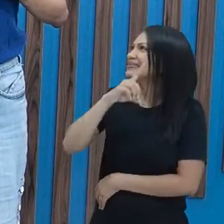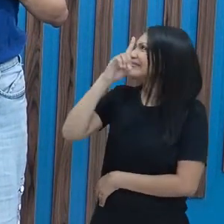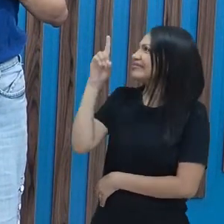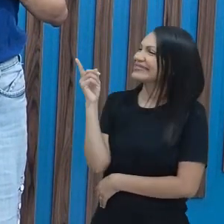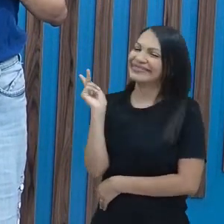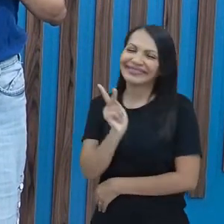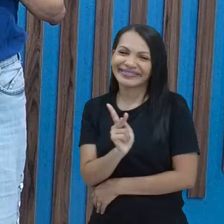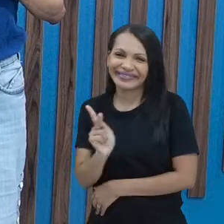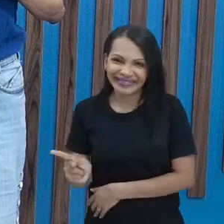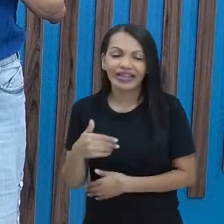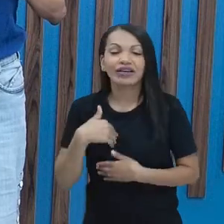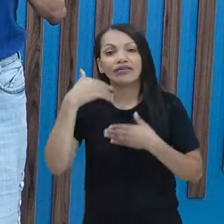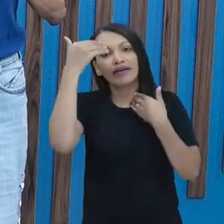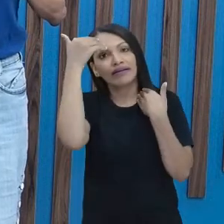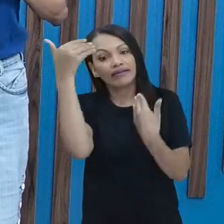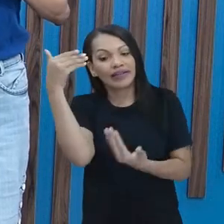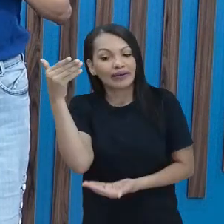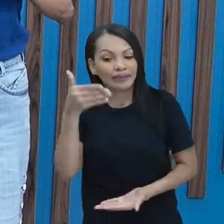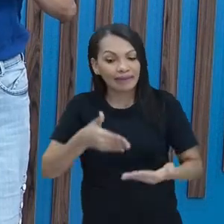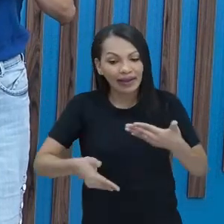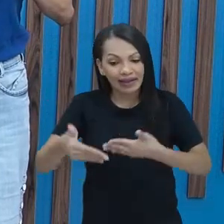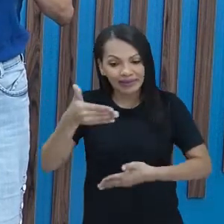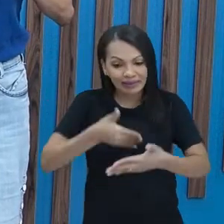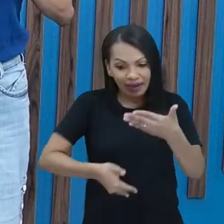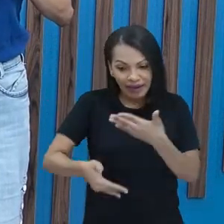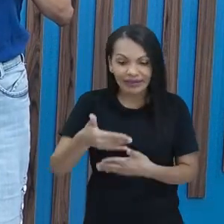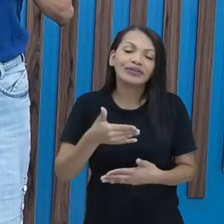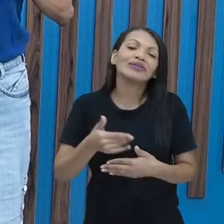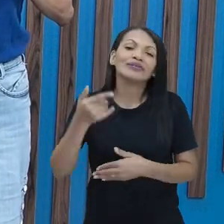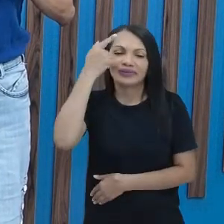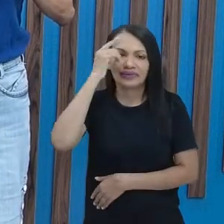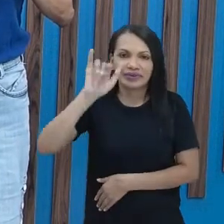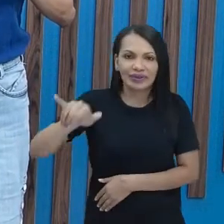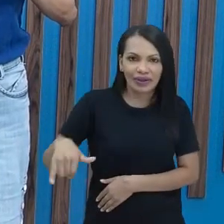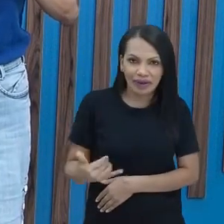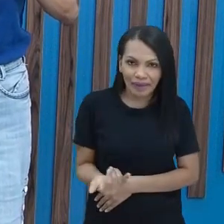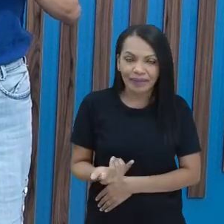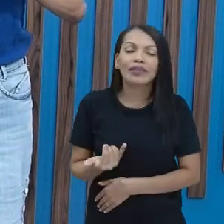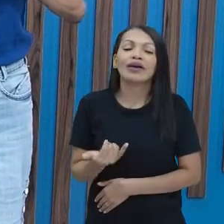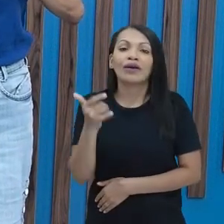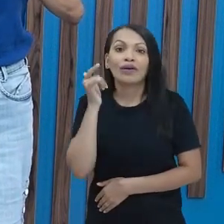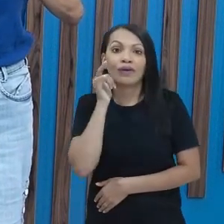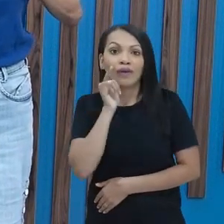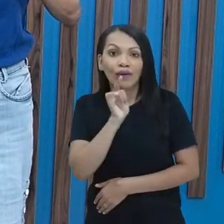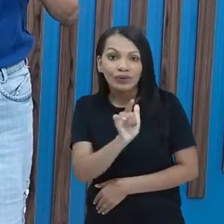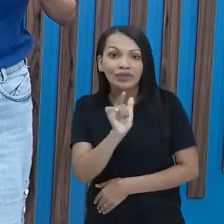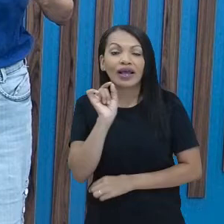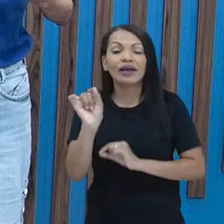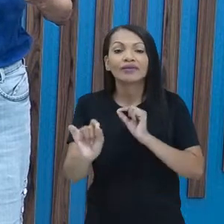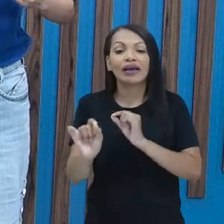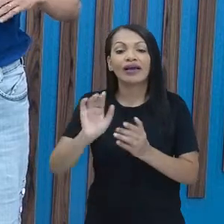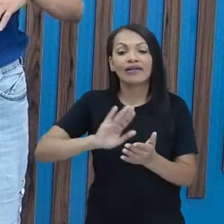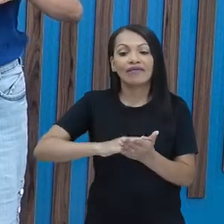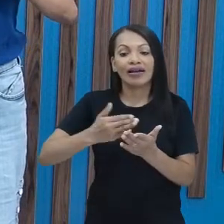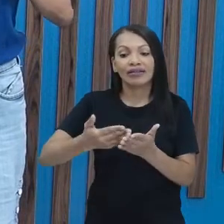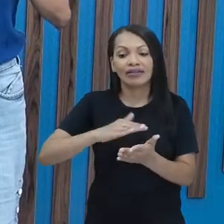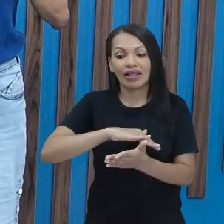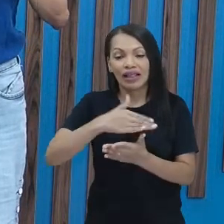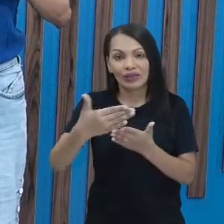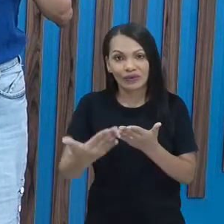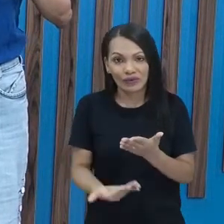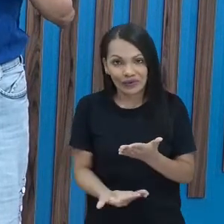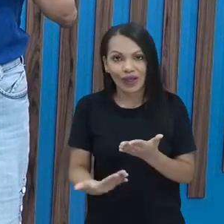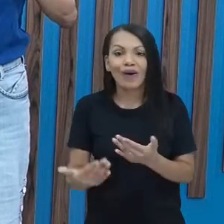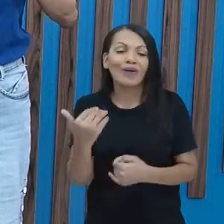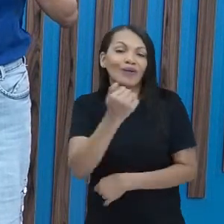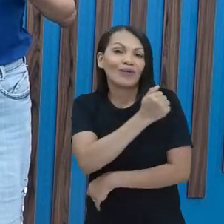a participação de Jéssica. Sabe por quê? Porque Jéssica consegue levar essa aula a mais pessoas. Ela